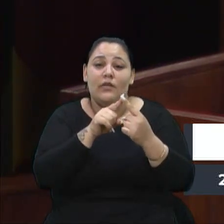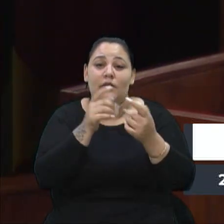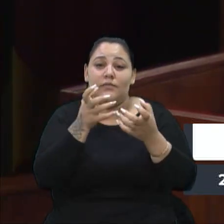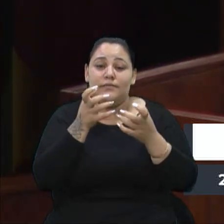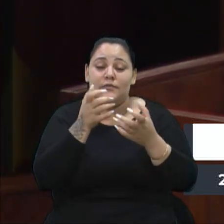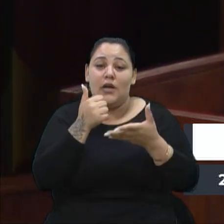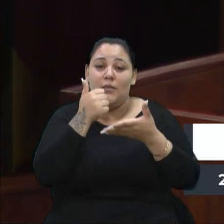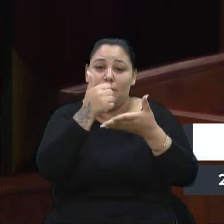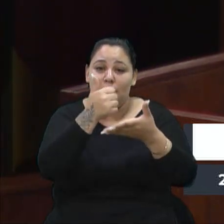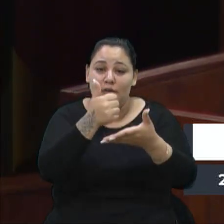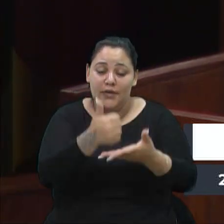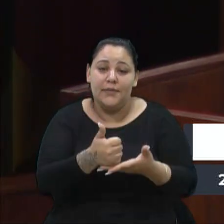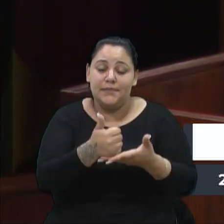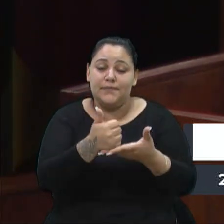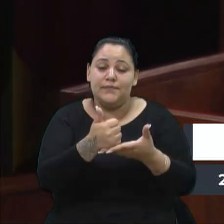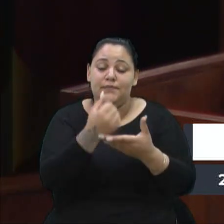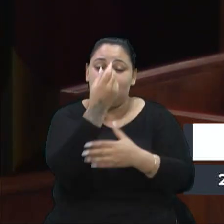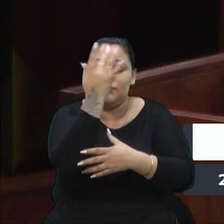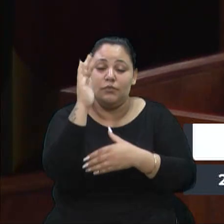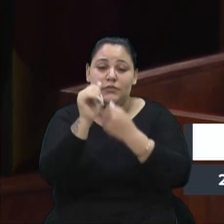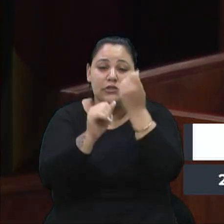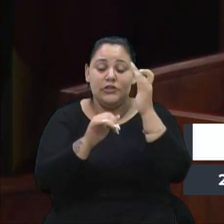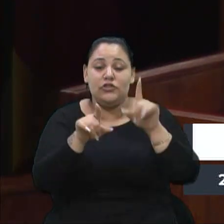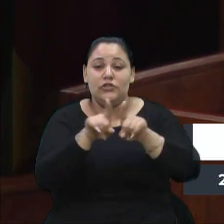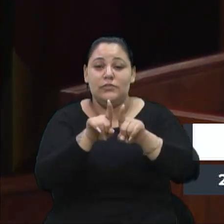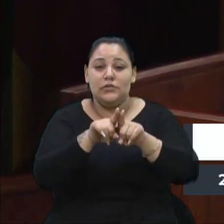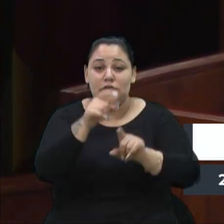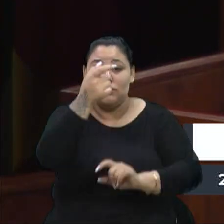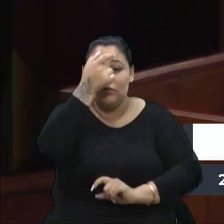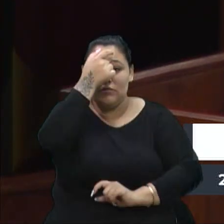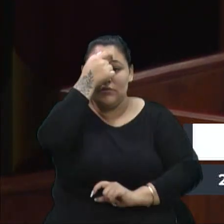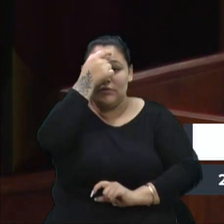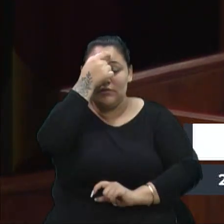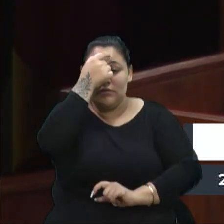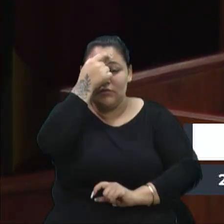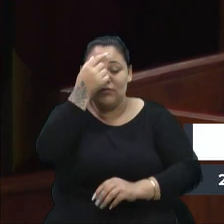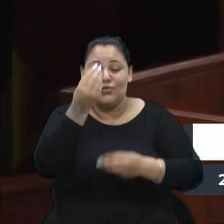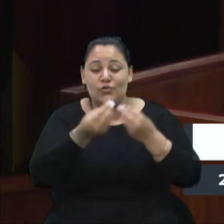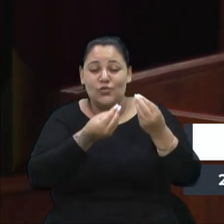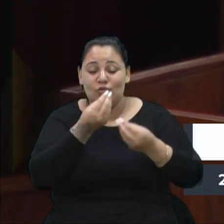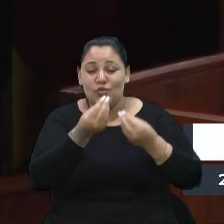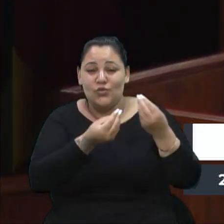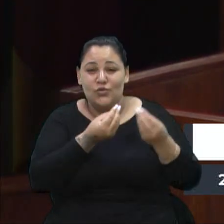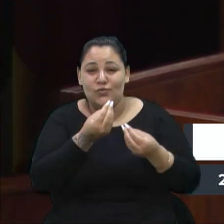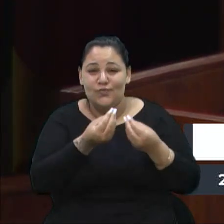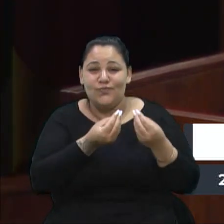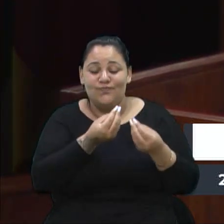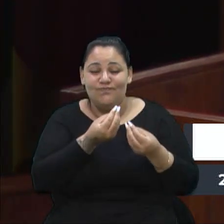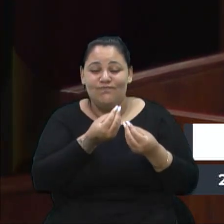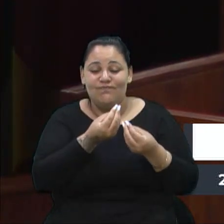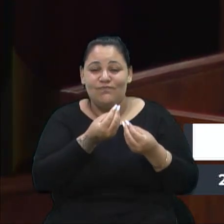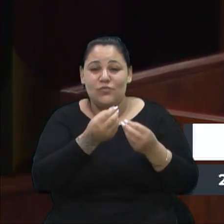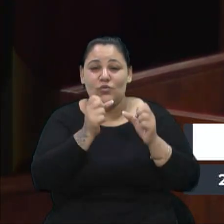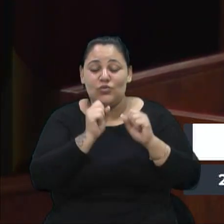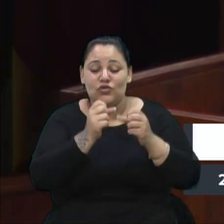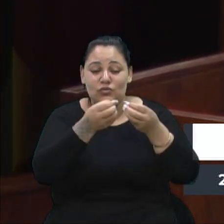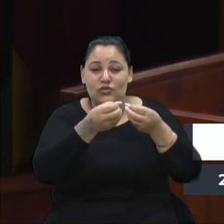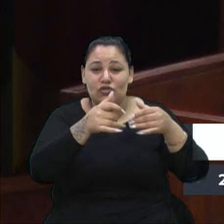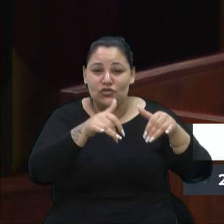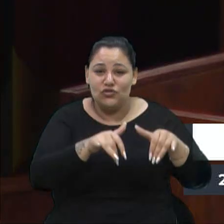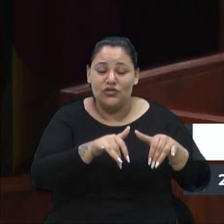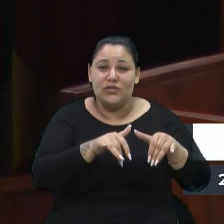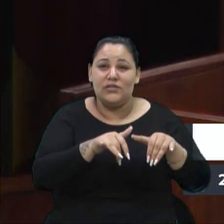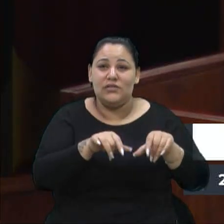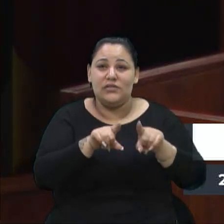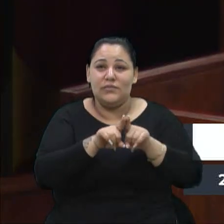em defesa do meio ambiente, conscientizando da cruel e nefasta realidade da Amazônia, o abandono das leis de